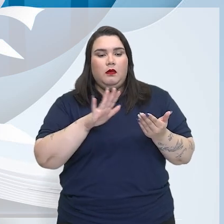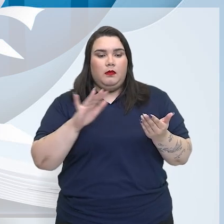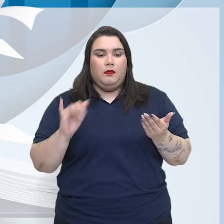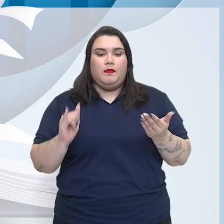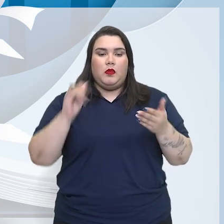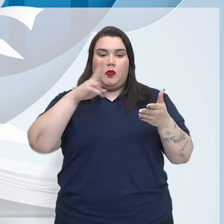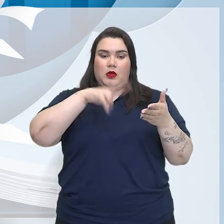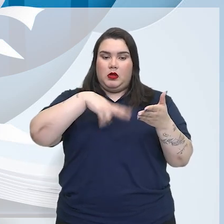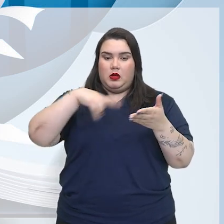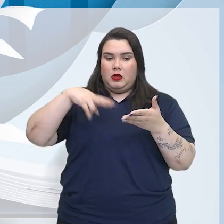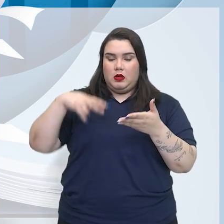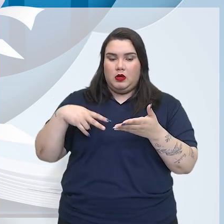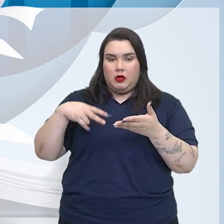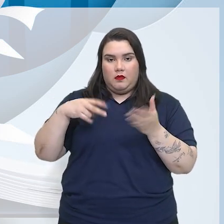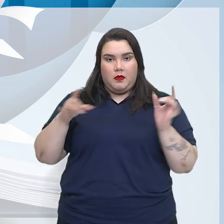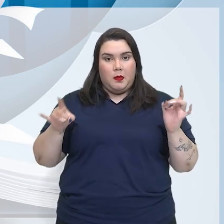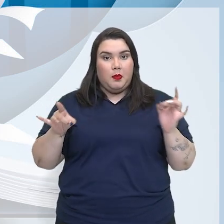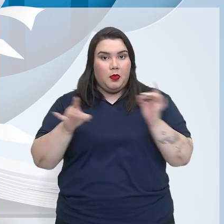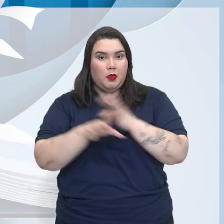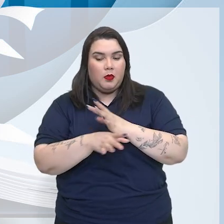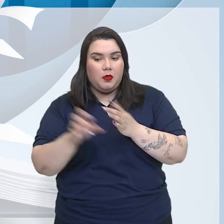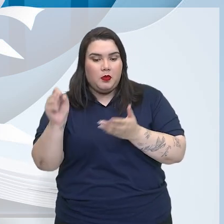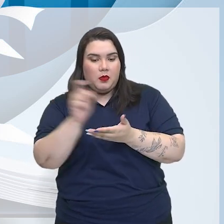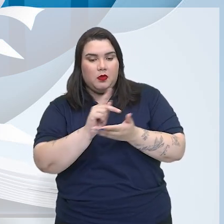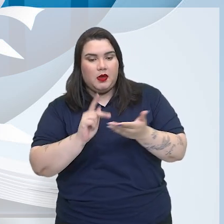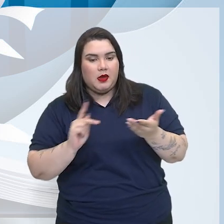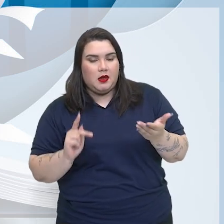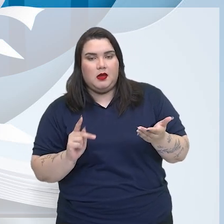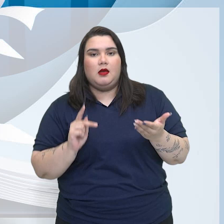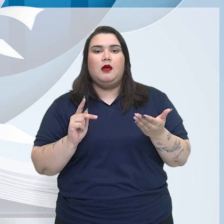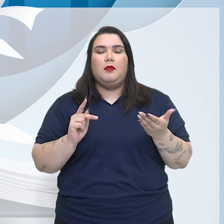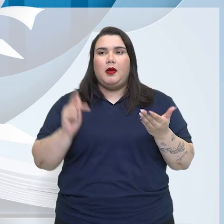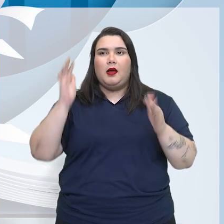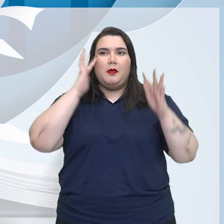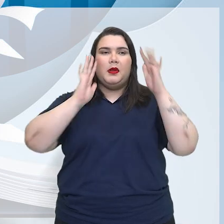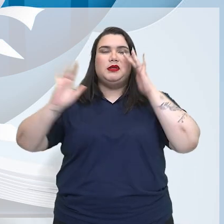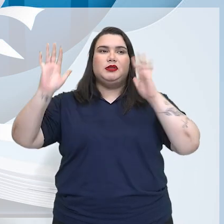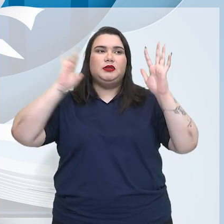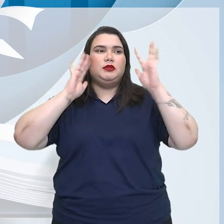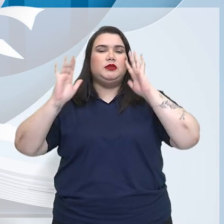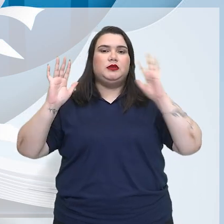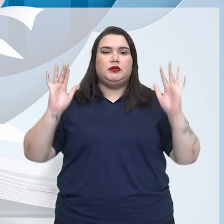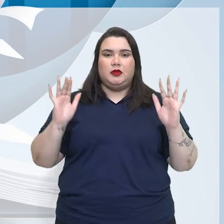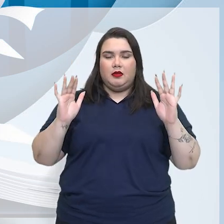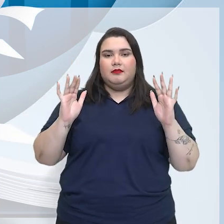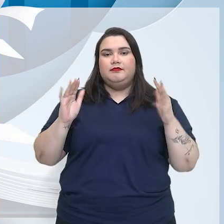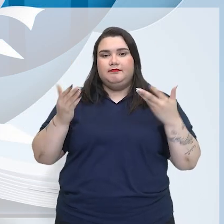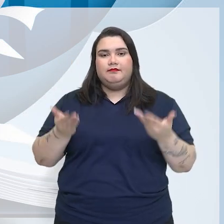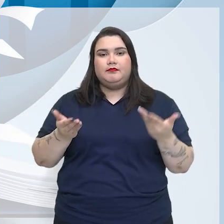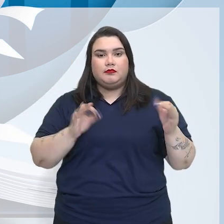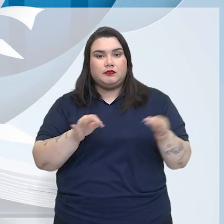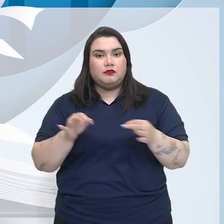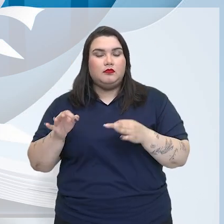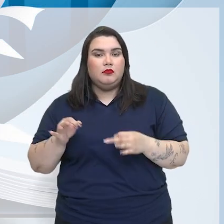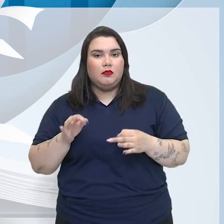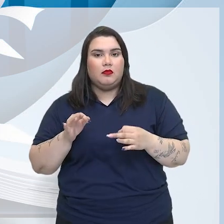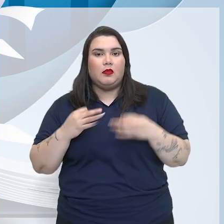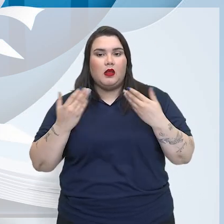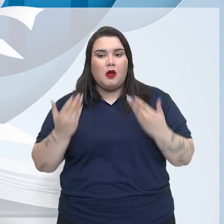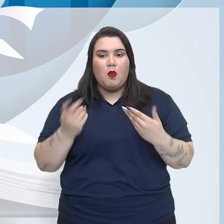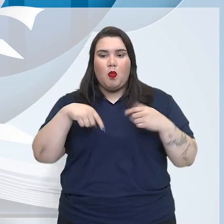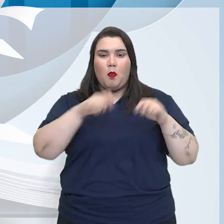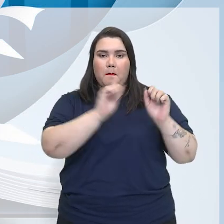livros. E quando você fecha o livro, eles alçam voo, eles escapam, eles vão embora. Eles não